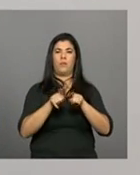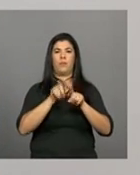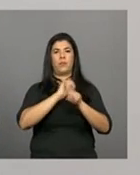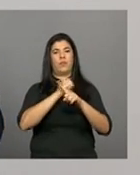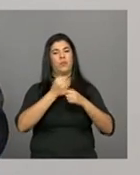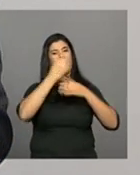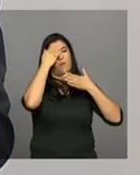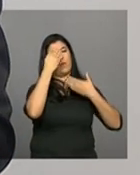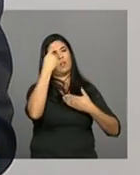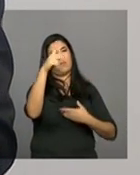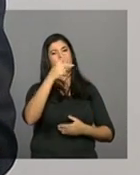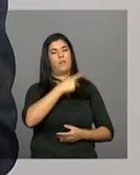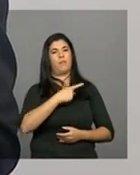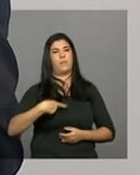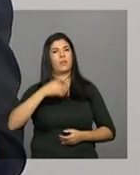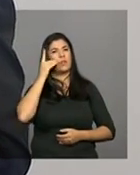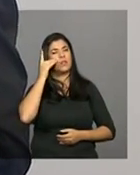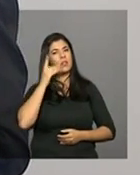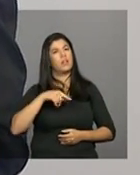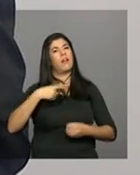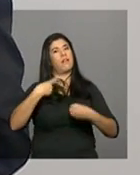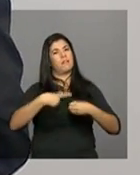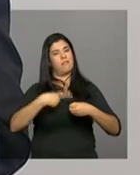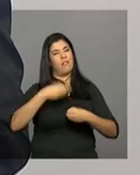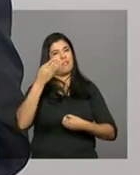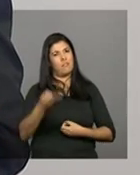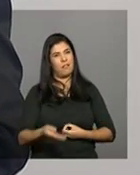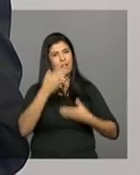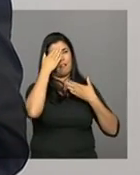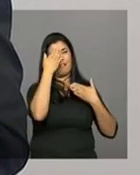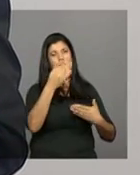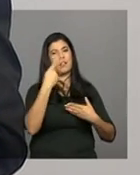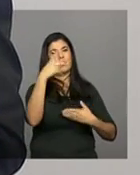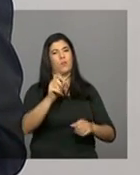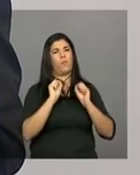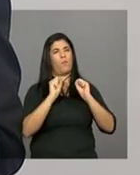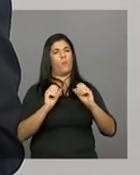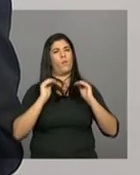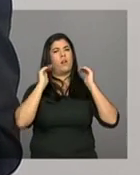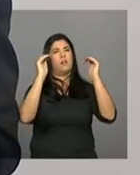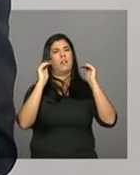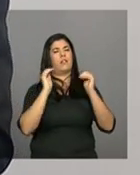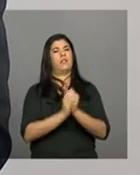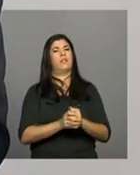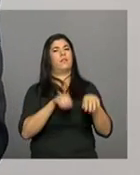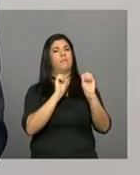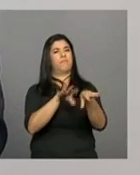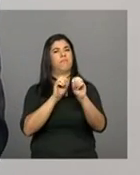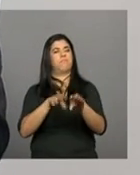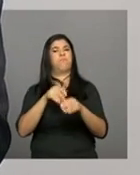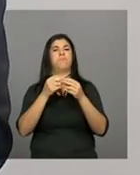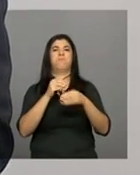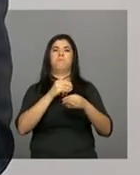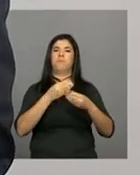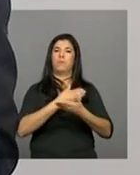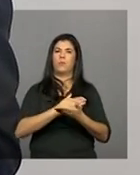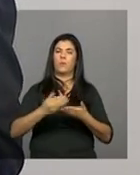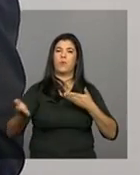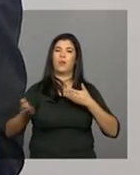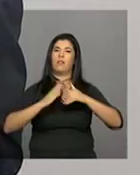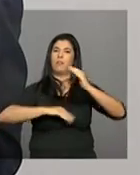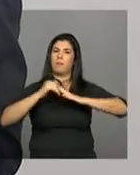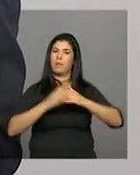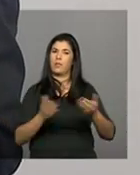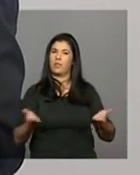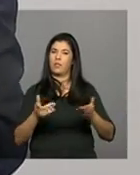Obrigado, Presidenta Dilma. Campo Grande agradece a poderosa semente plantada neste solo fértil. Aqui há